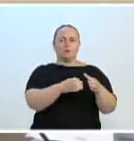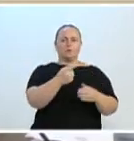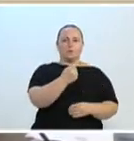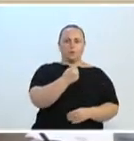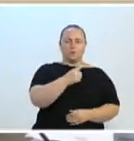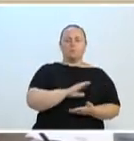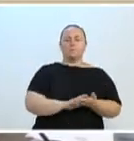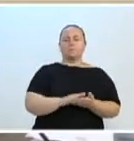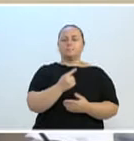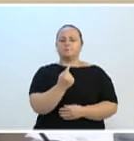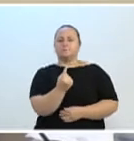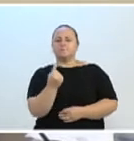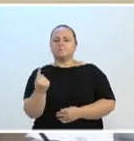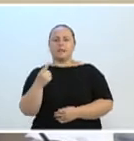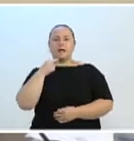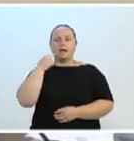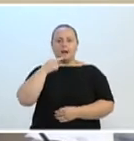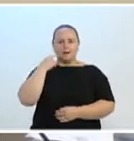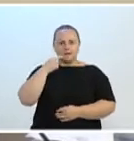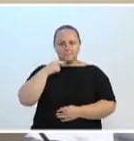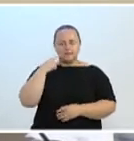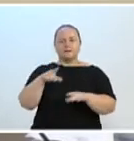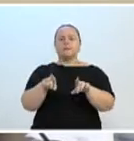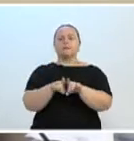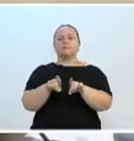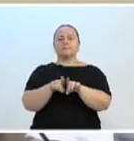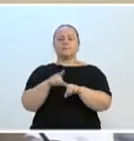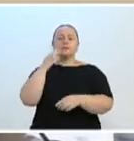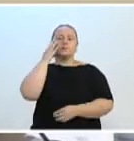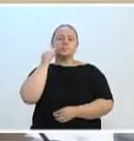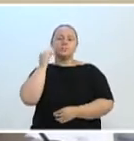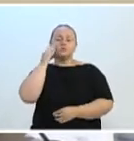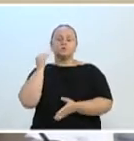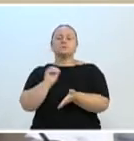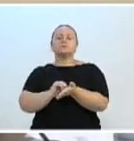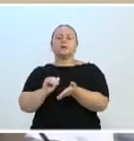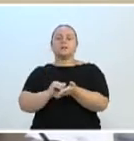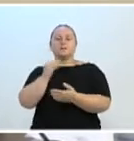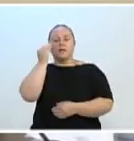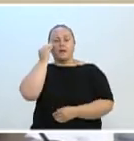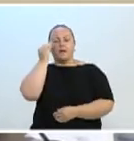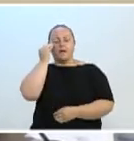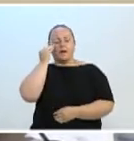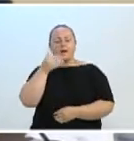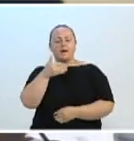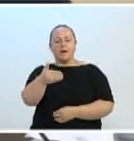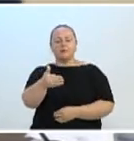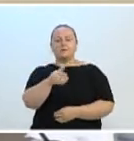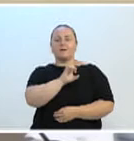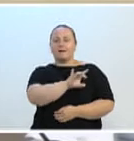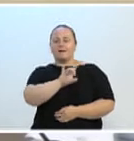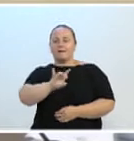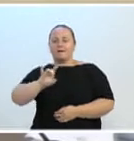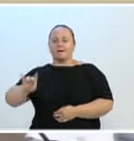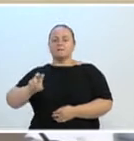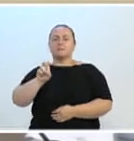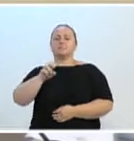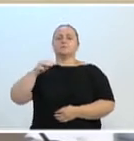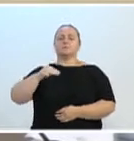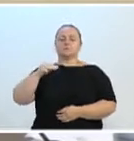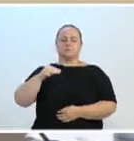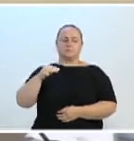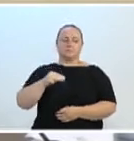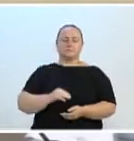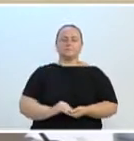avulso, vereador Marcelo Lanzarin, presidente, o vereador Gilson, de primeiro secretário, tendo 5 minutos. Vamos ver só o processo agora de